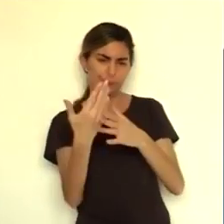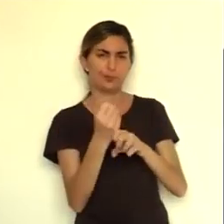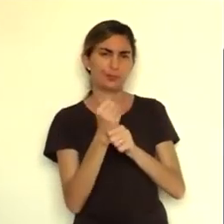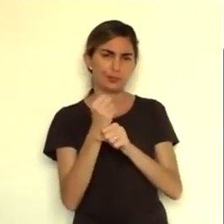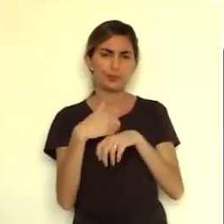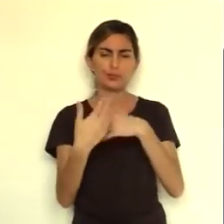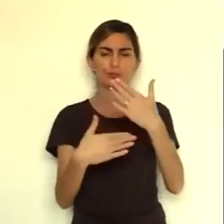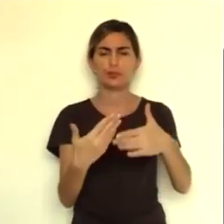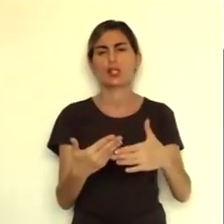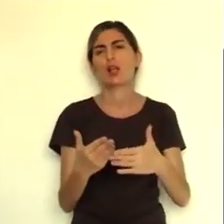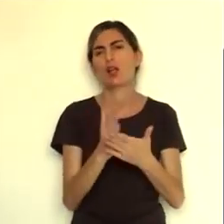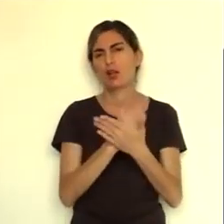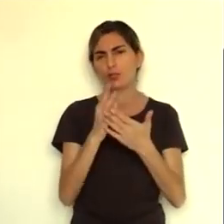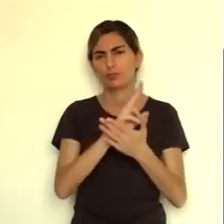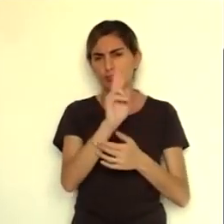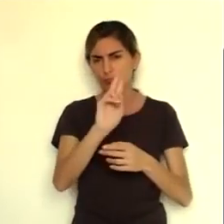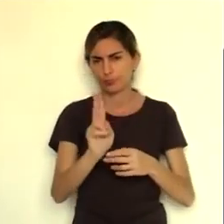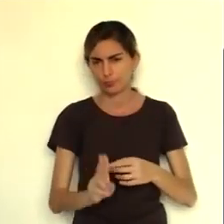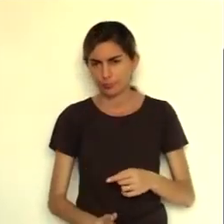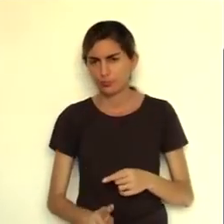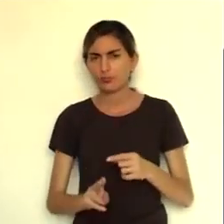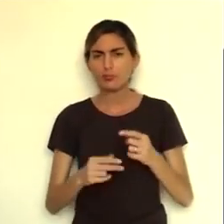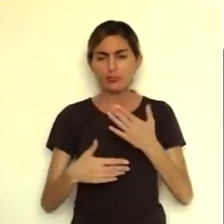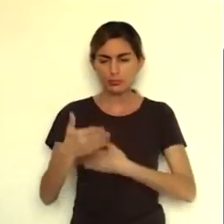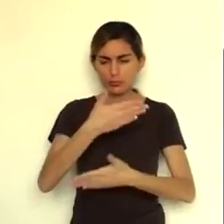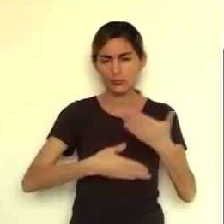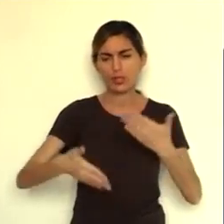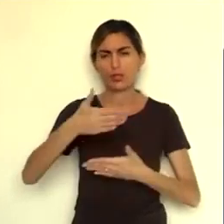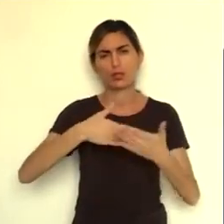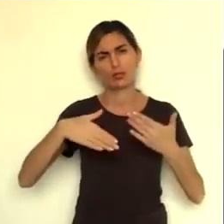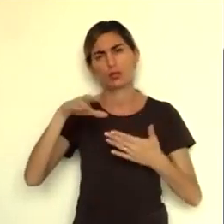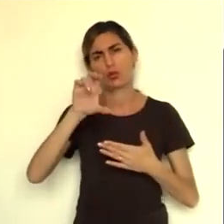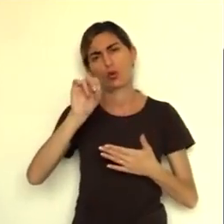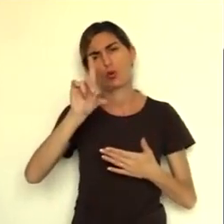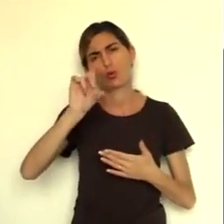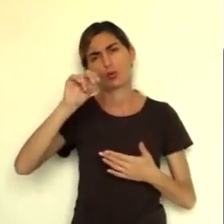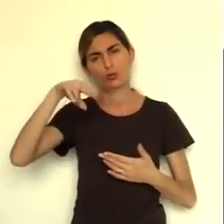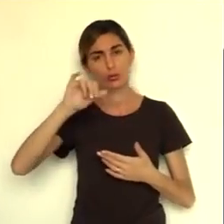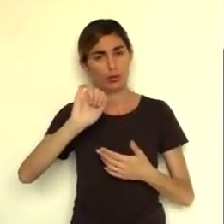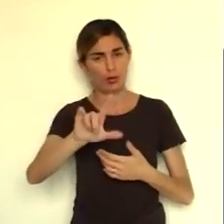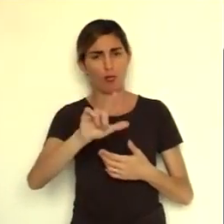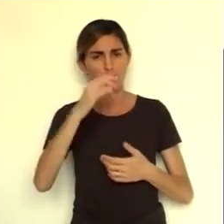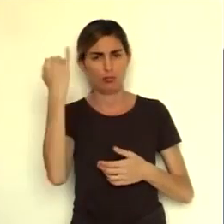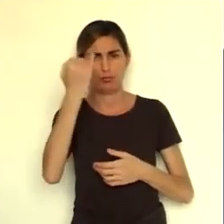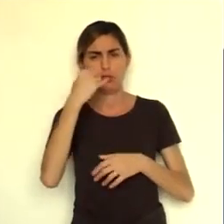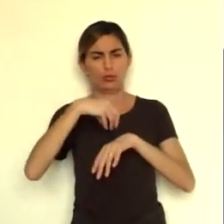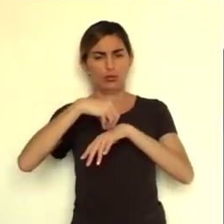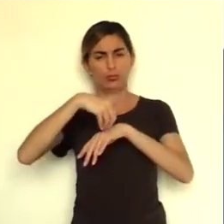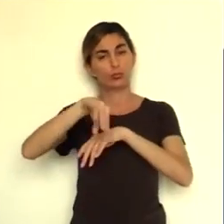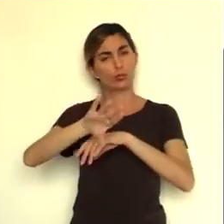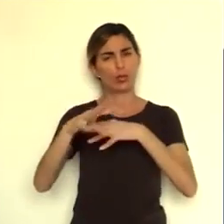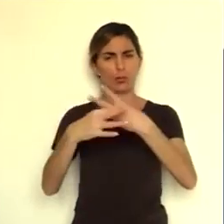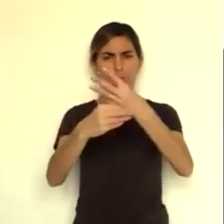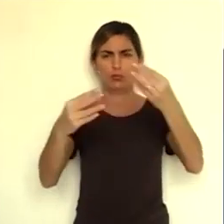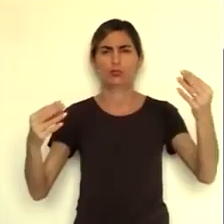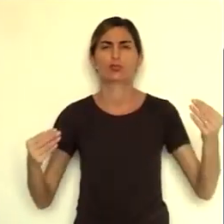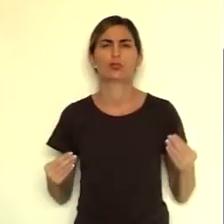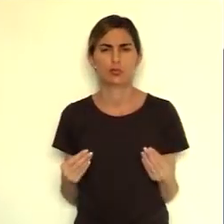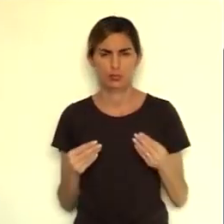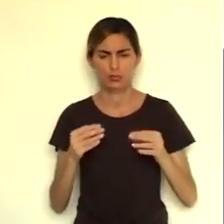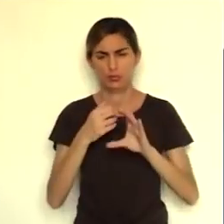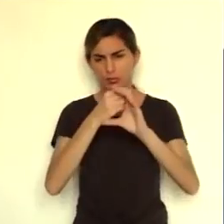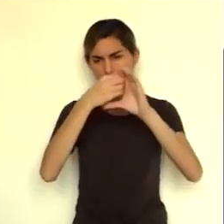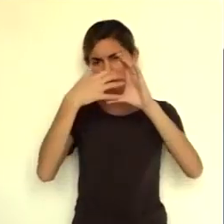muito tempo se convencionou algumas denominações baseadas em relações coloniais. Então é importante a gente destacar que